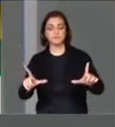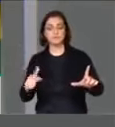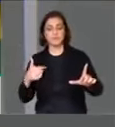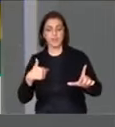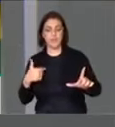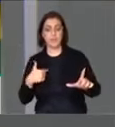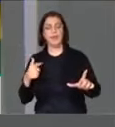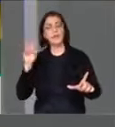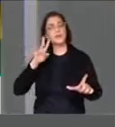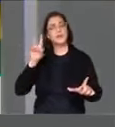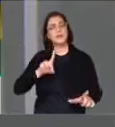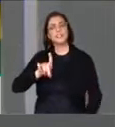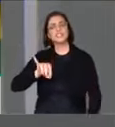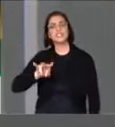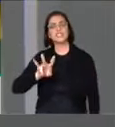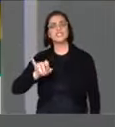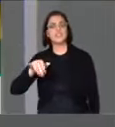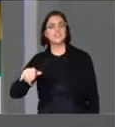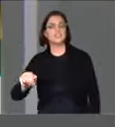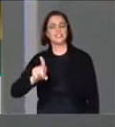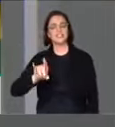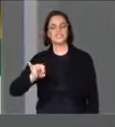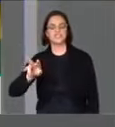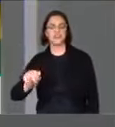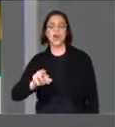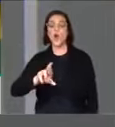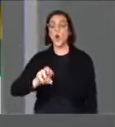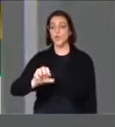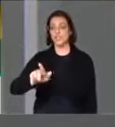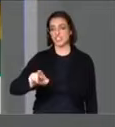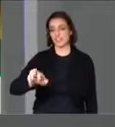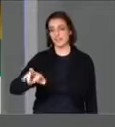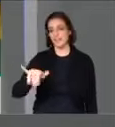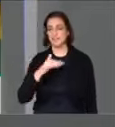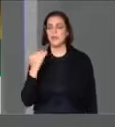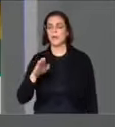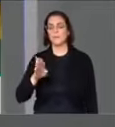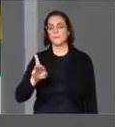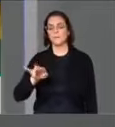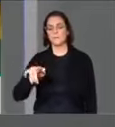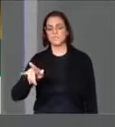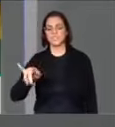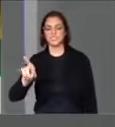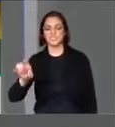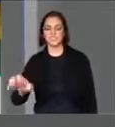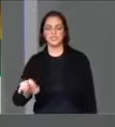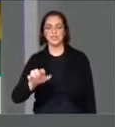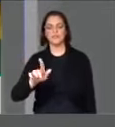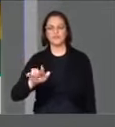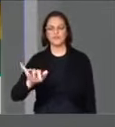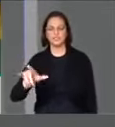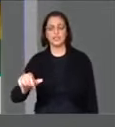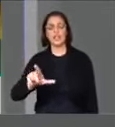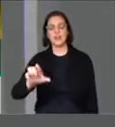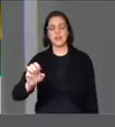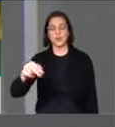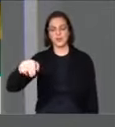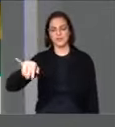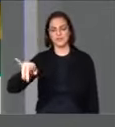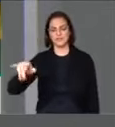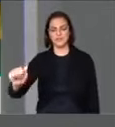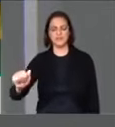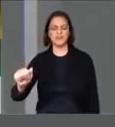às divinas divas, a Rogéria, que nos deixou, a Brigitte de Bus, a Fujika de Halliday, a Heloína dos